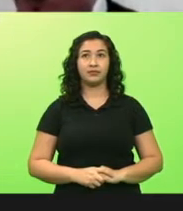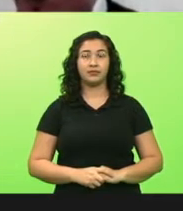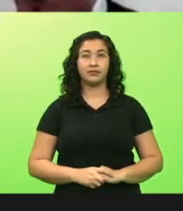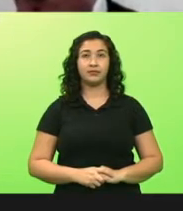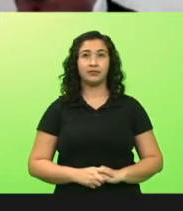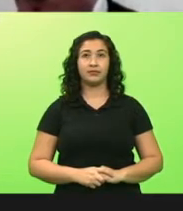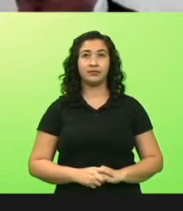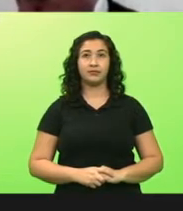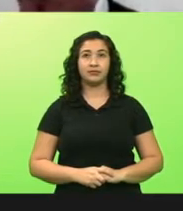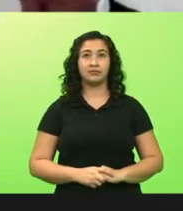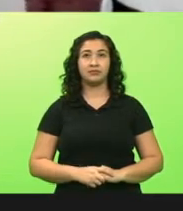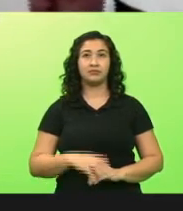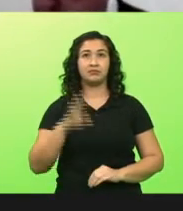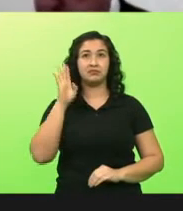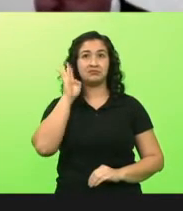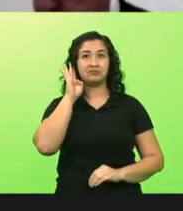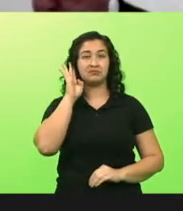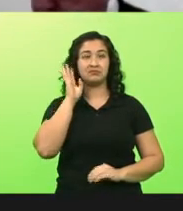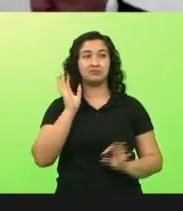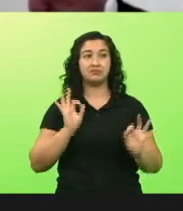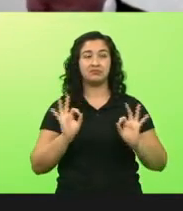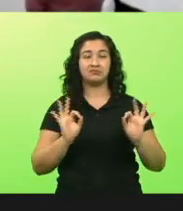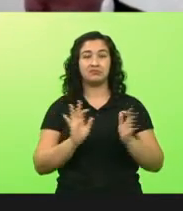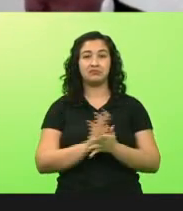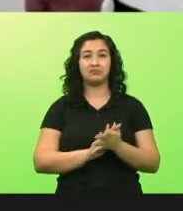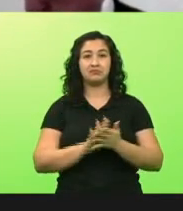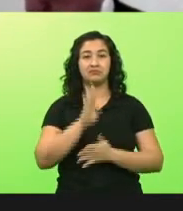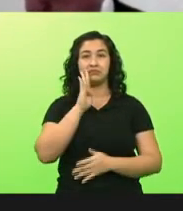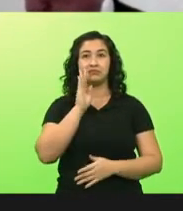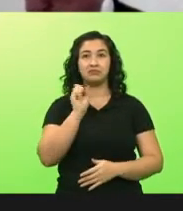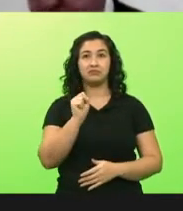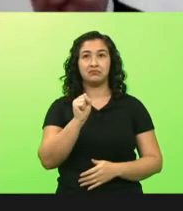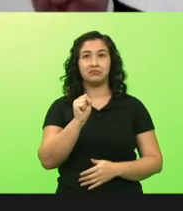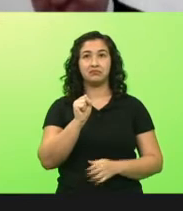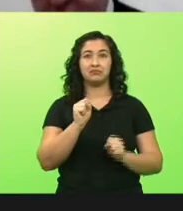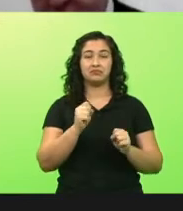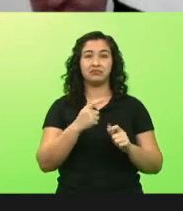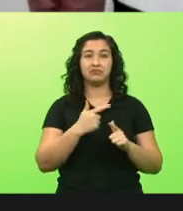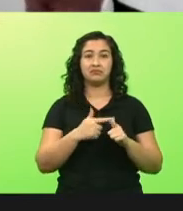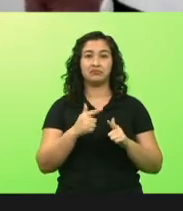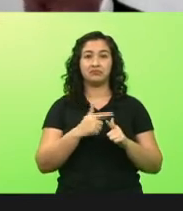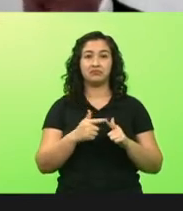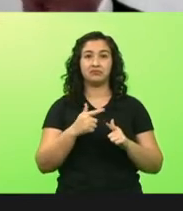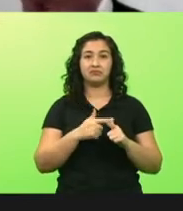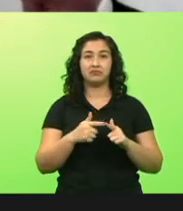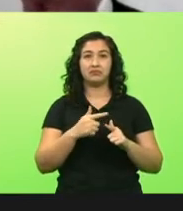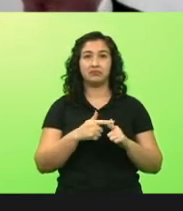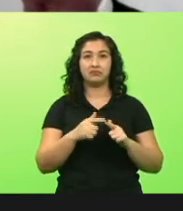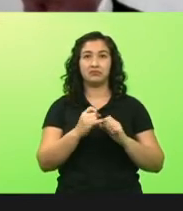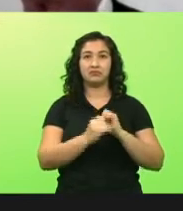Não estamos conseguindo ouvir. Deputado Bruno Souza deve estar com problema na transmissão.